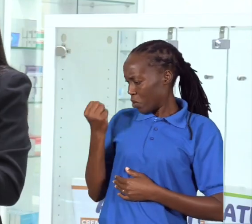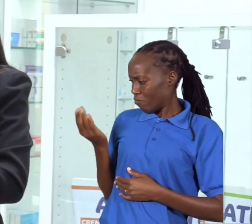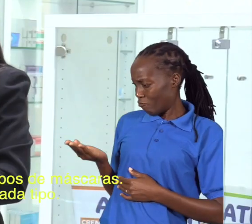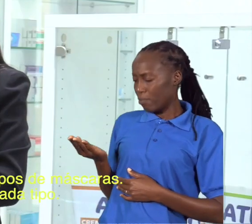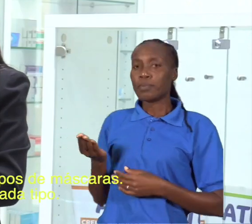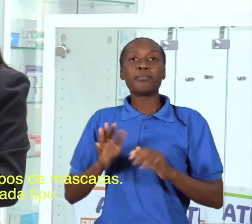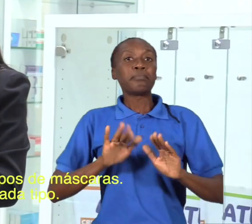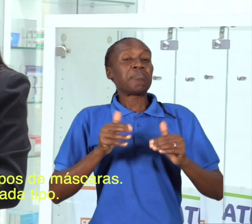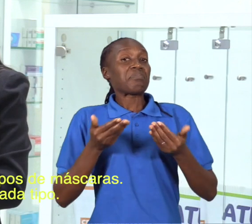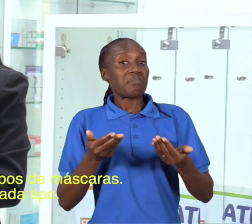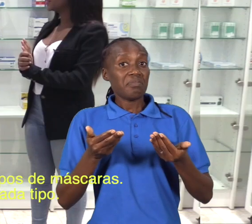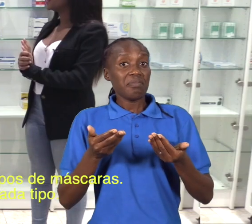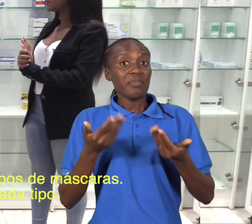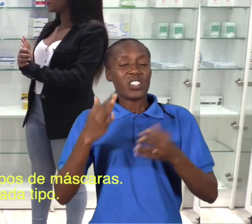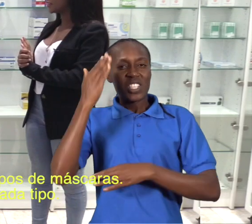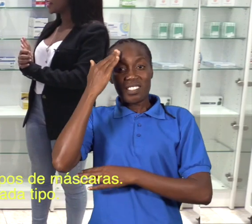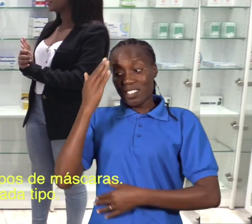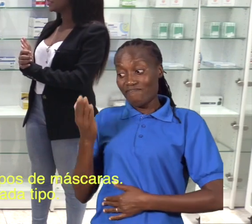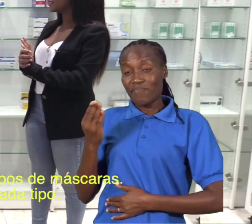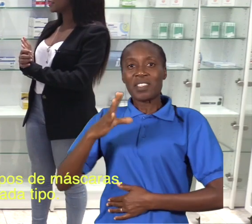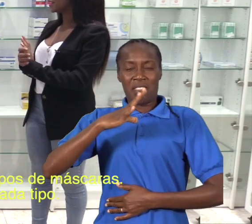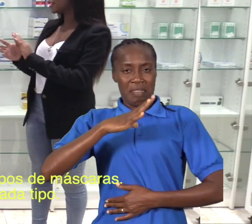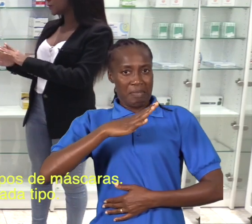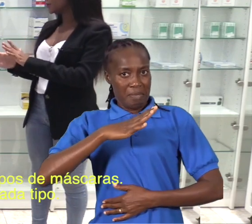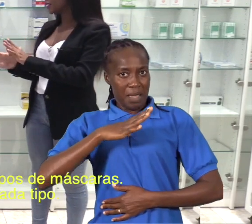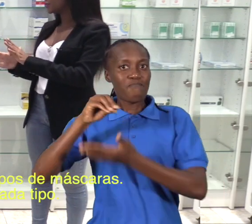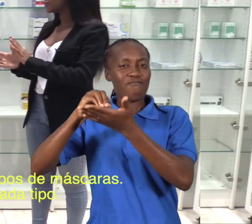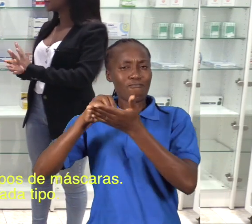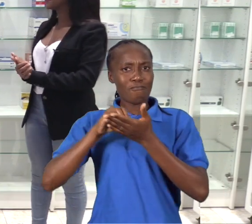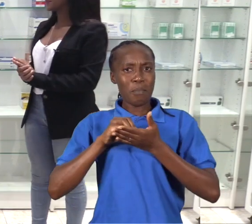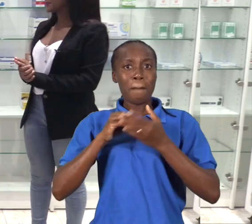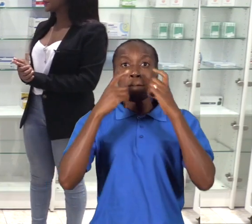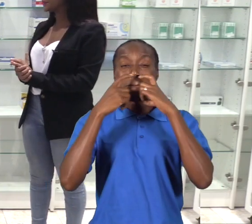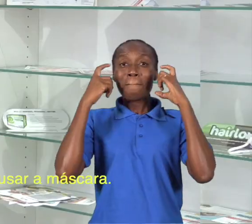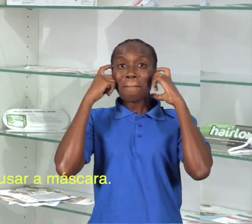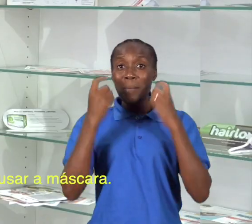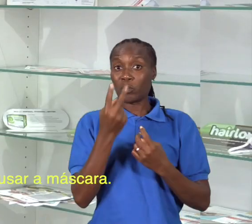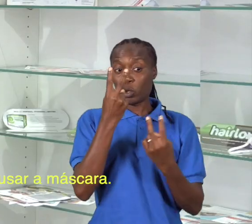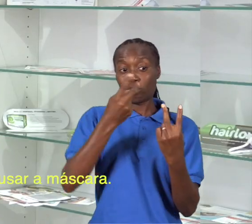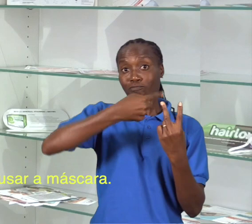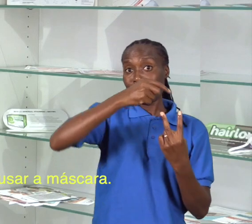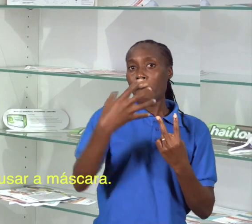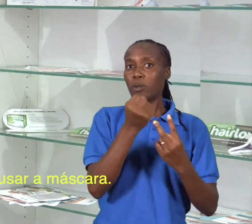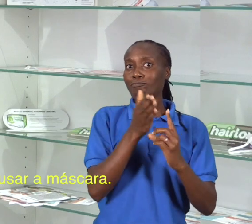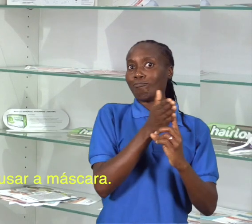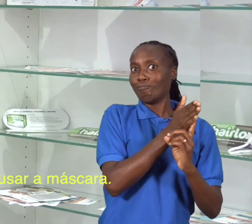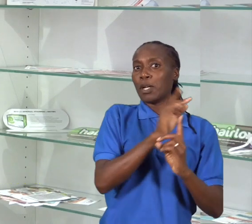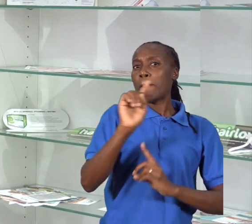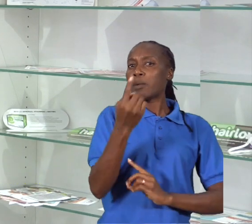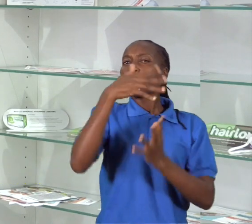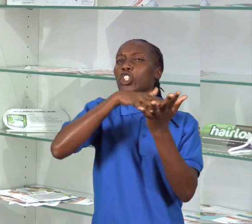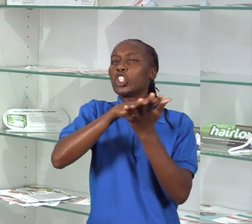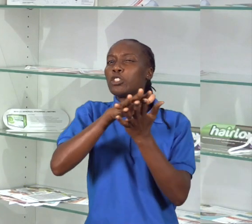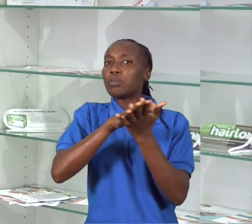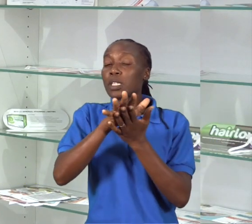trouxe dois tipos de máscaras. Podemos falar de cada um deles. Como eu disse, atualmente